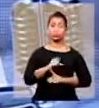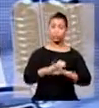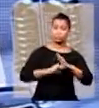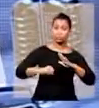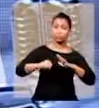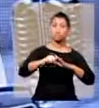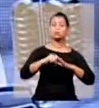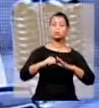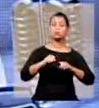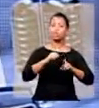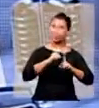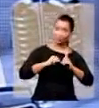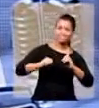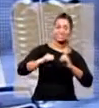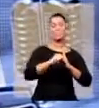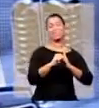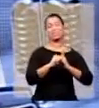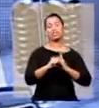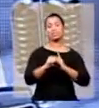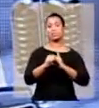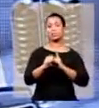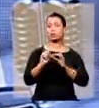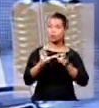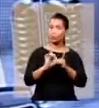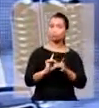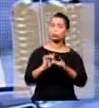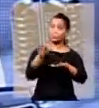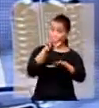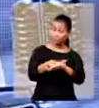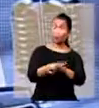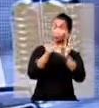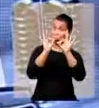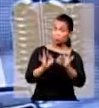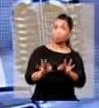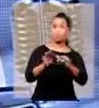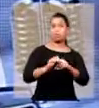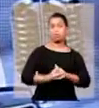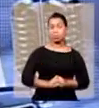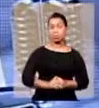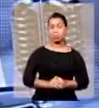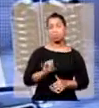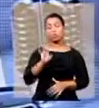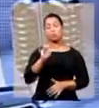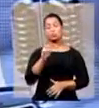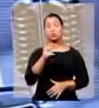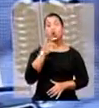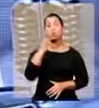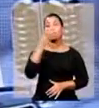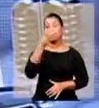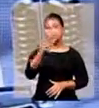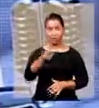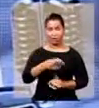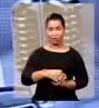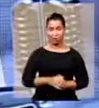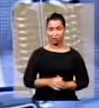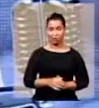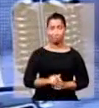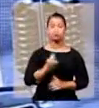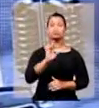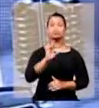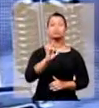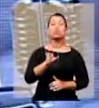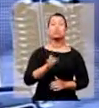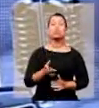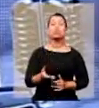só uma fala, né? Não seja só o ver só, né?